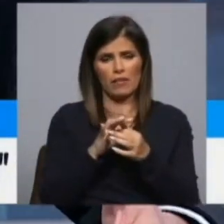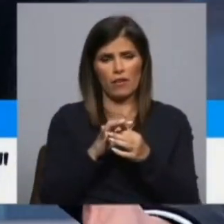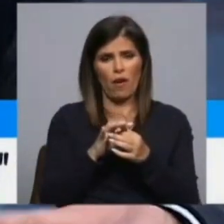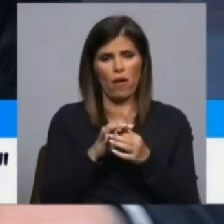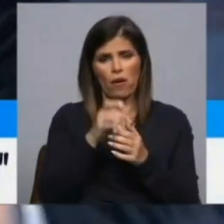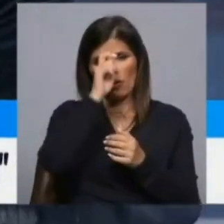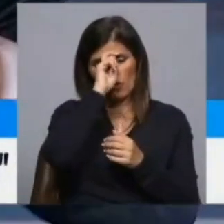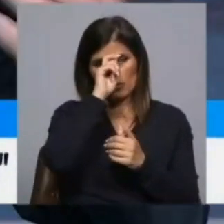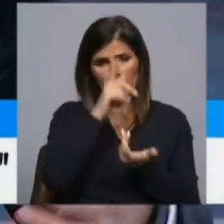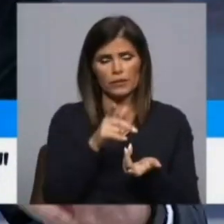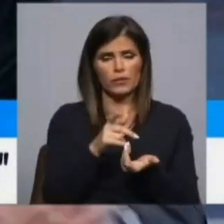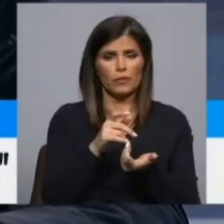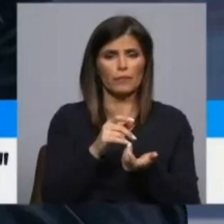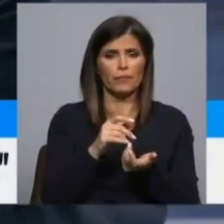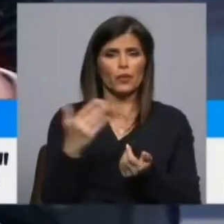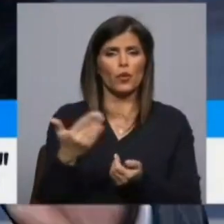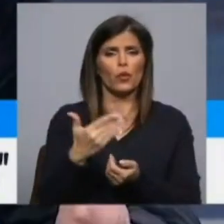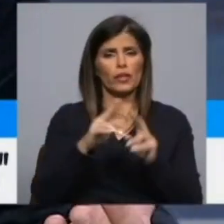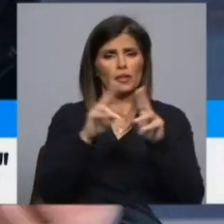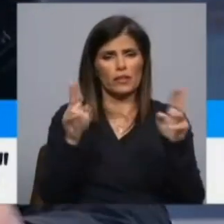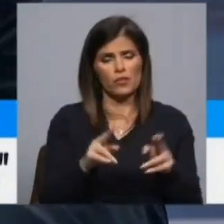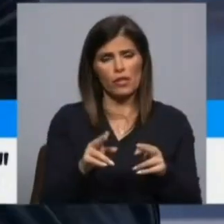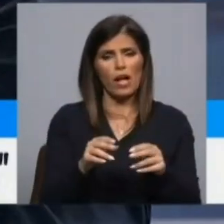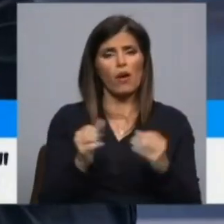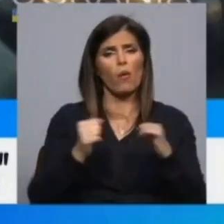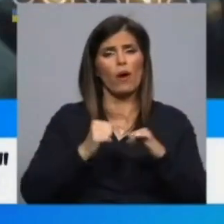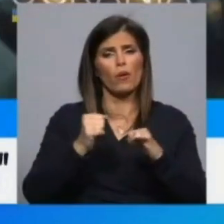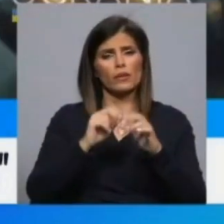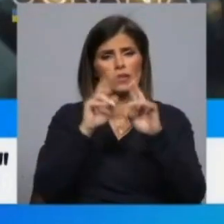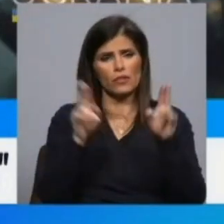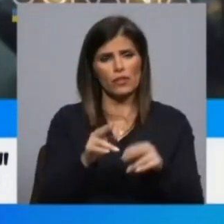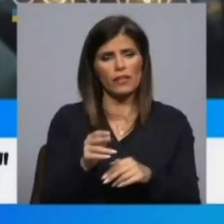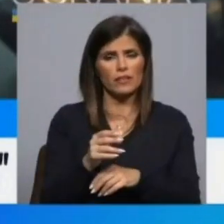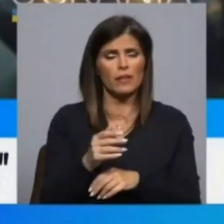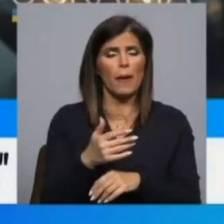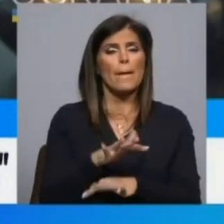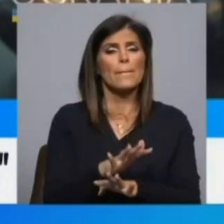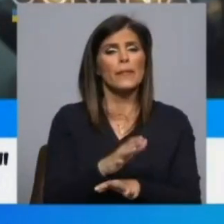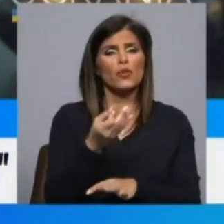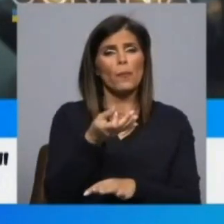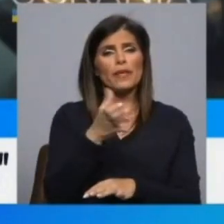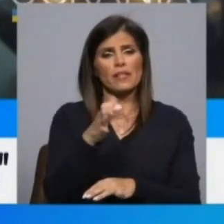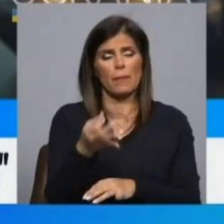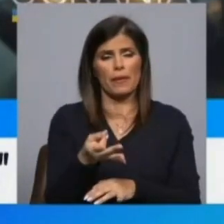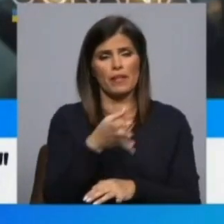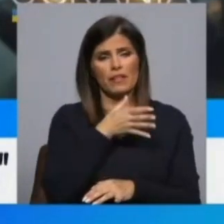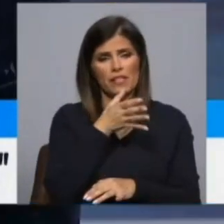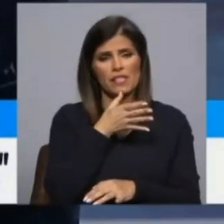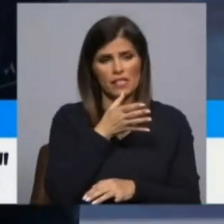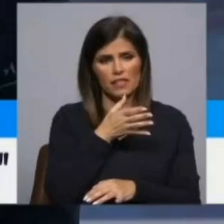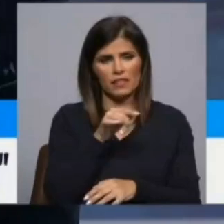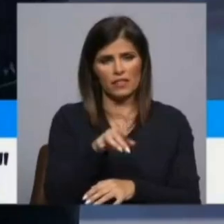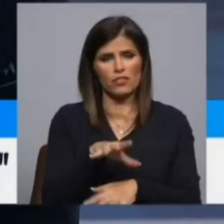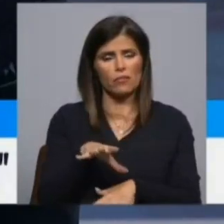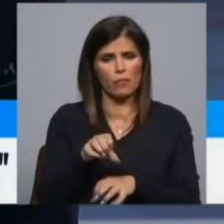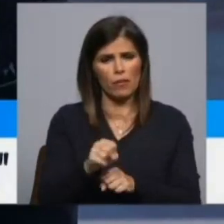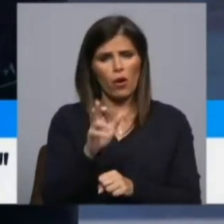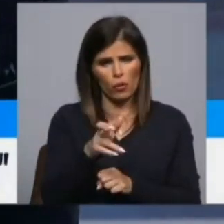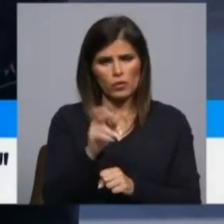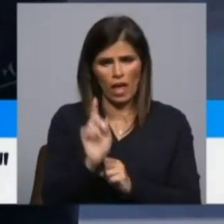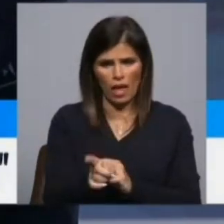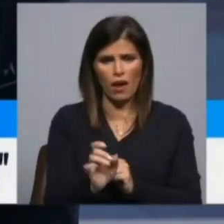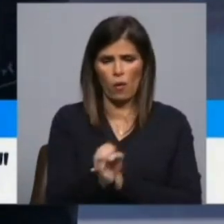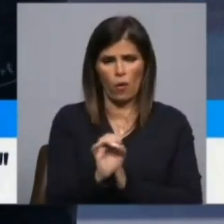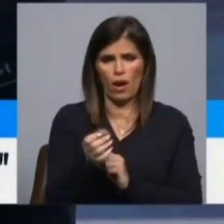respeito dos princípios do direito poder internacional por tratados internacionais que recomendam a só como assim assumir ou não uma invasão a Rússia era